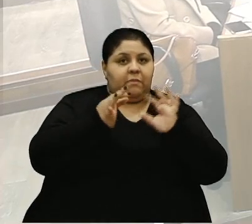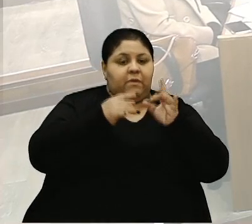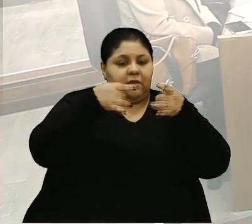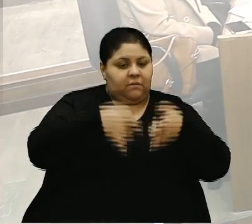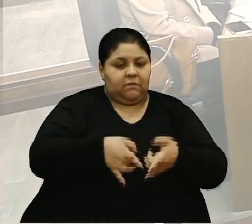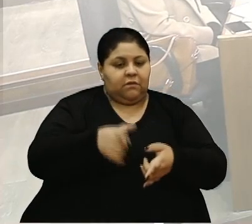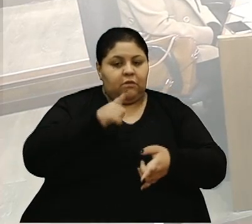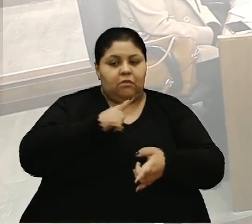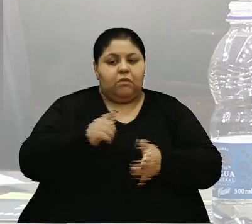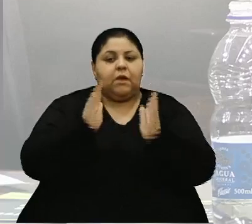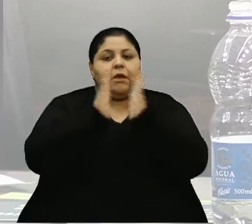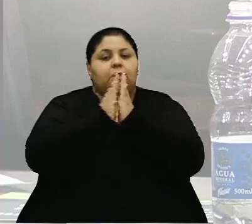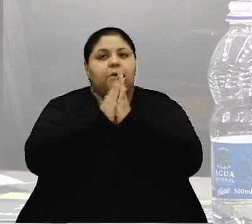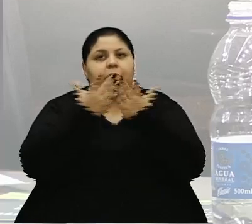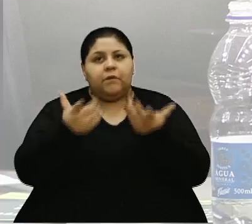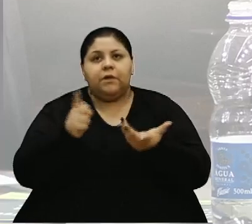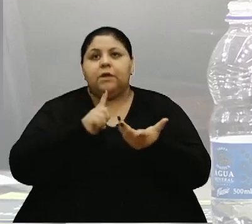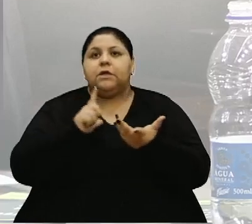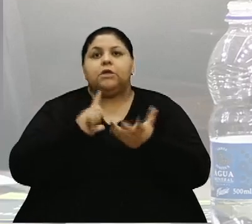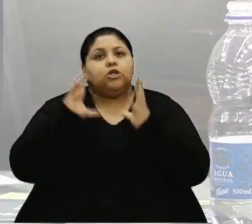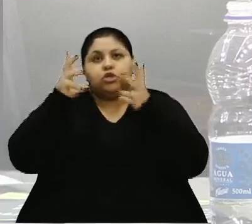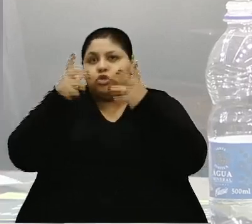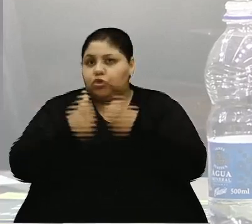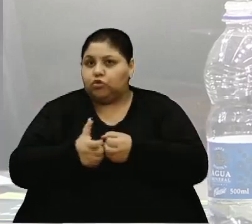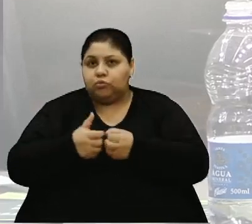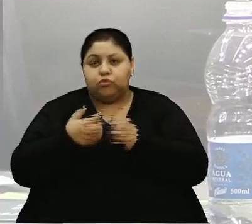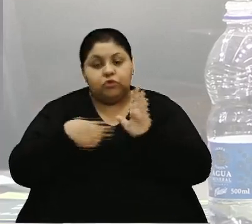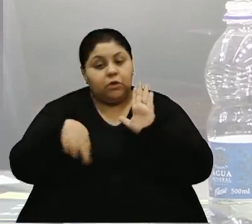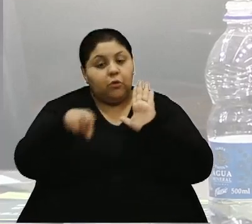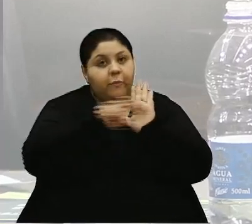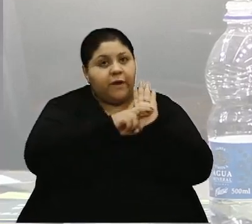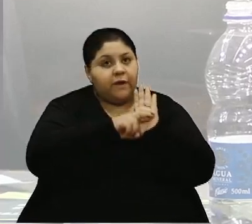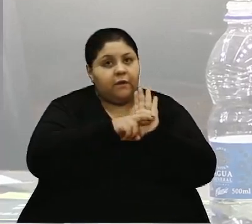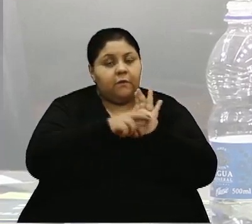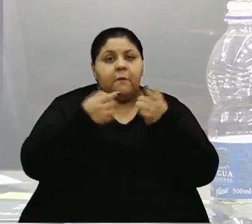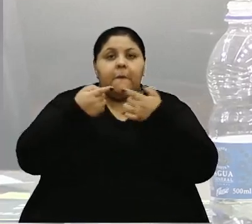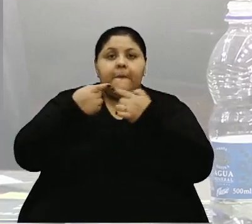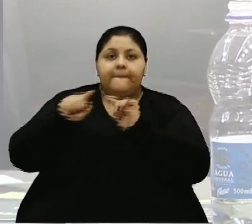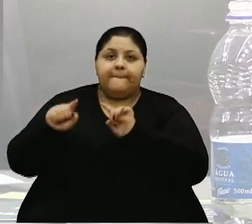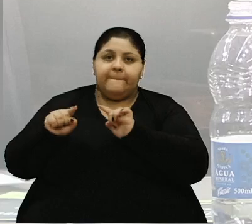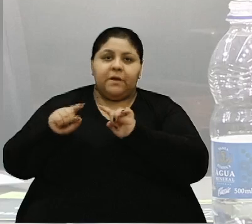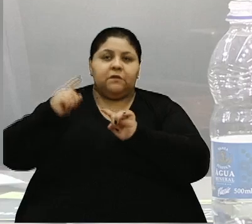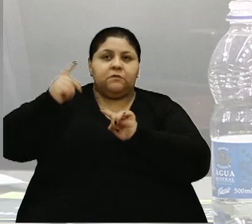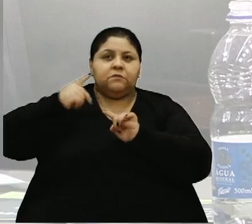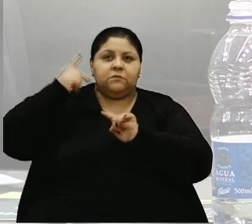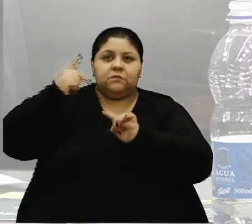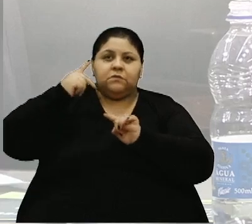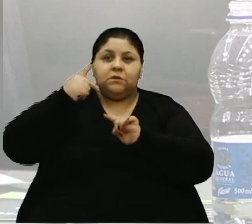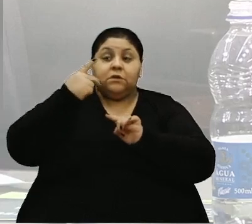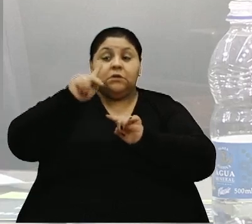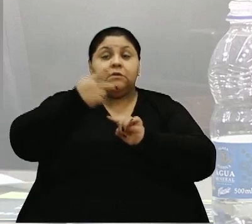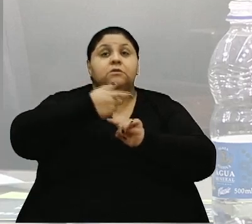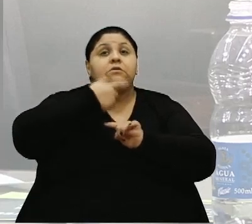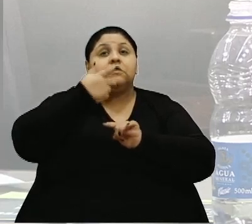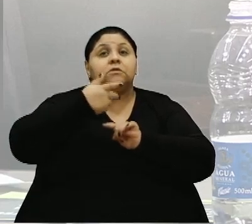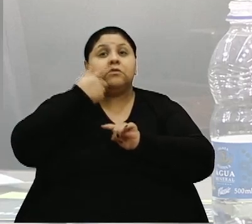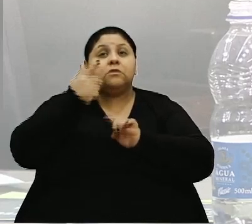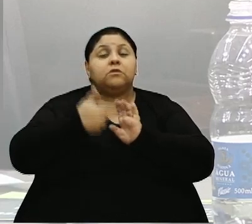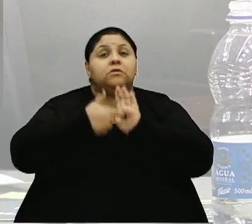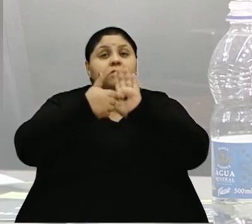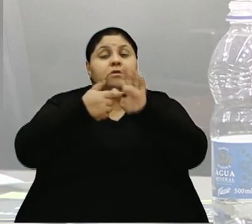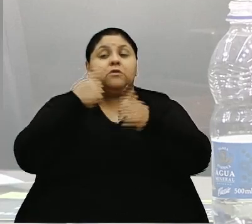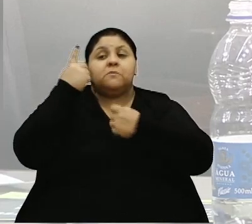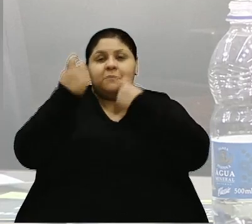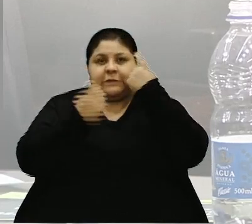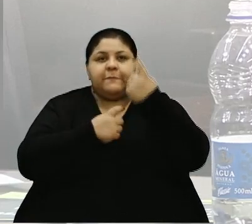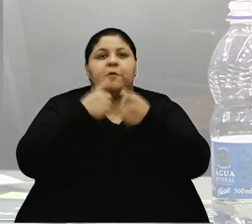tem que rezar para isso, a gente tem que rezar que todo mundo se recupere. Mas, vereador, a sua fala mostra a preocupação latente na